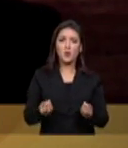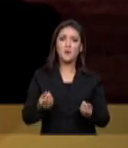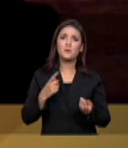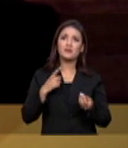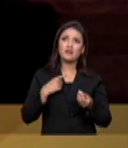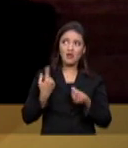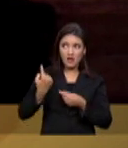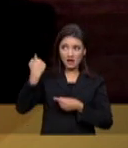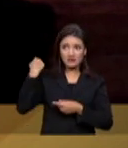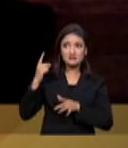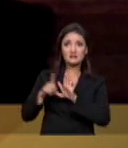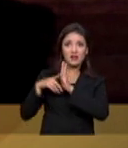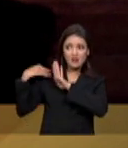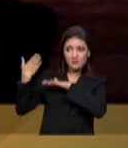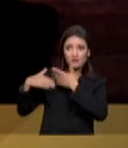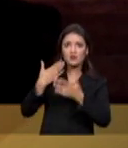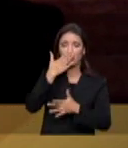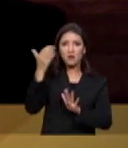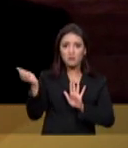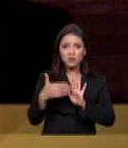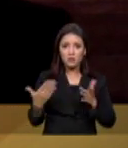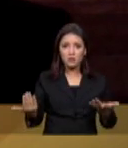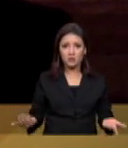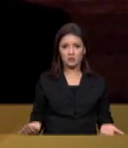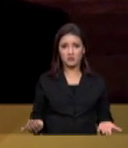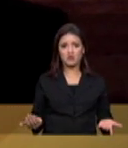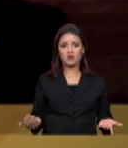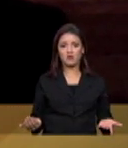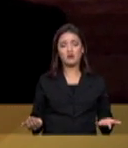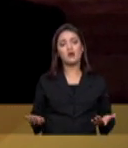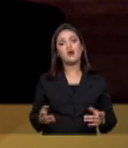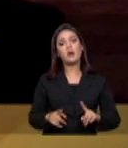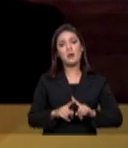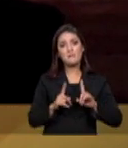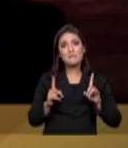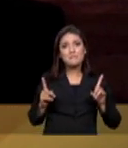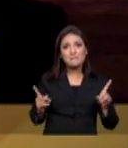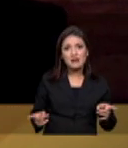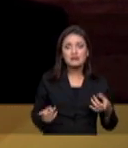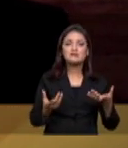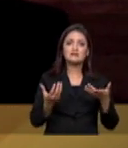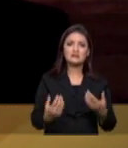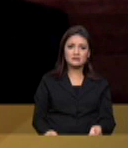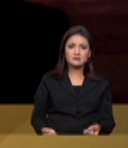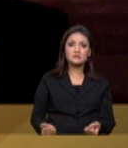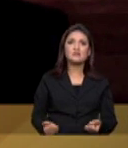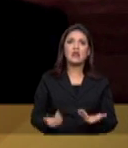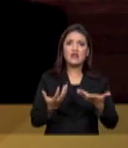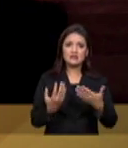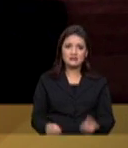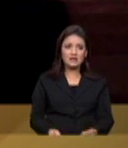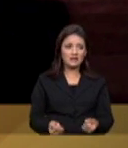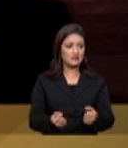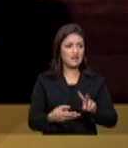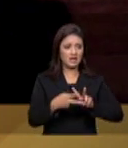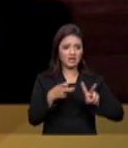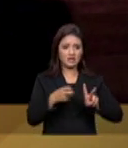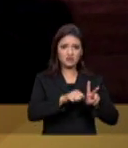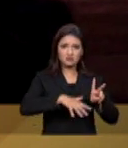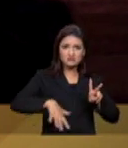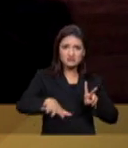no interior e legitimar a obtenção das terras indígenas por meio da violência